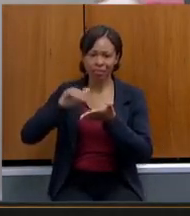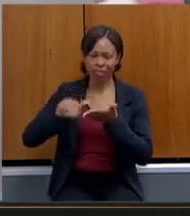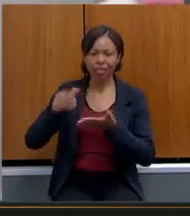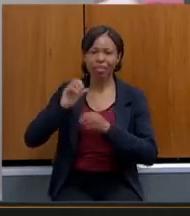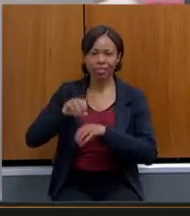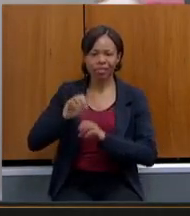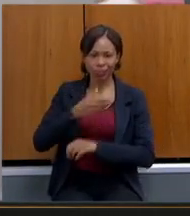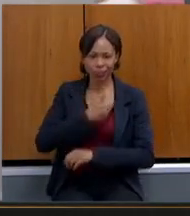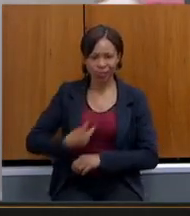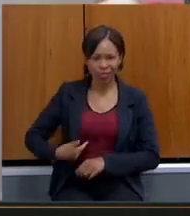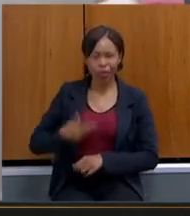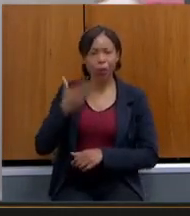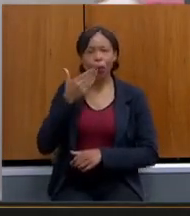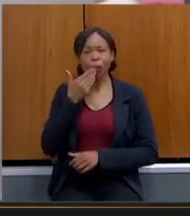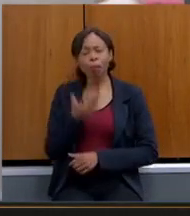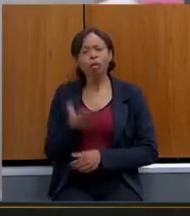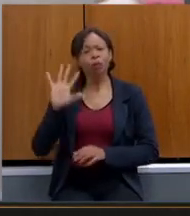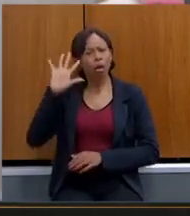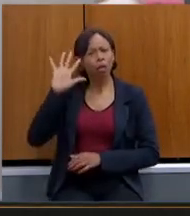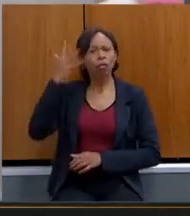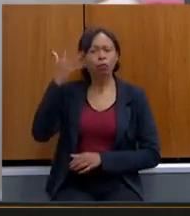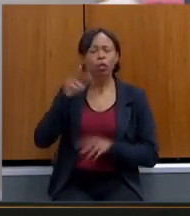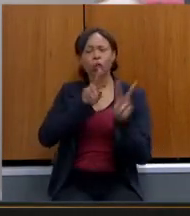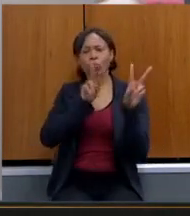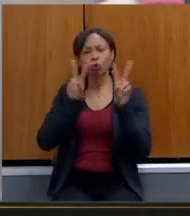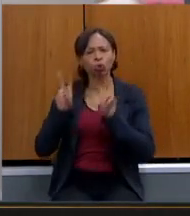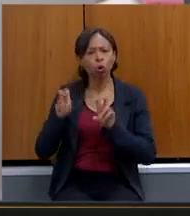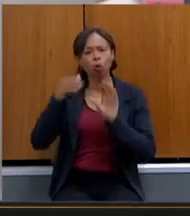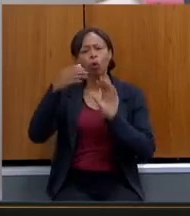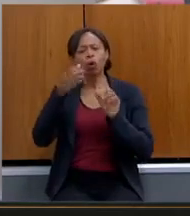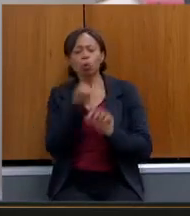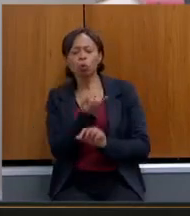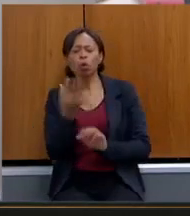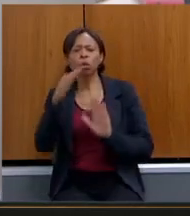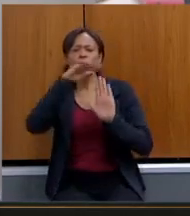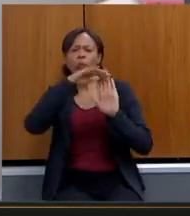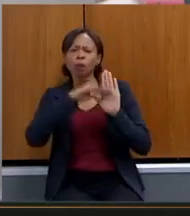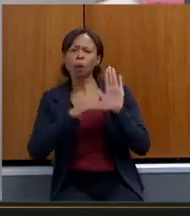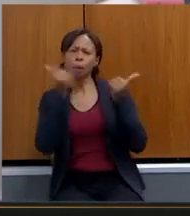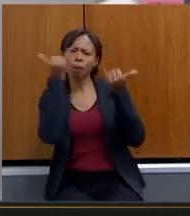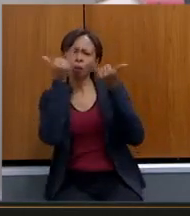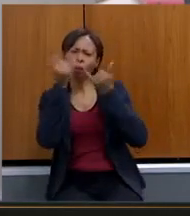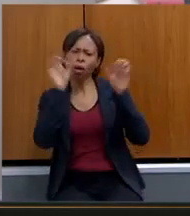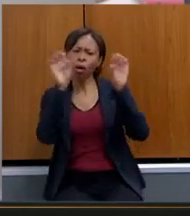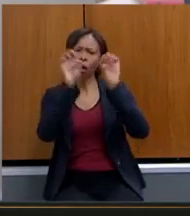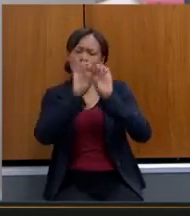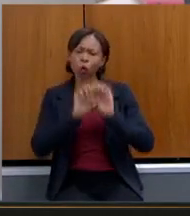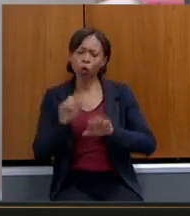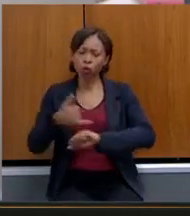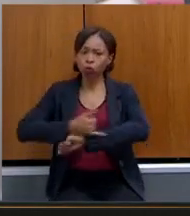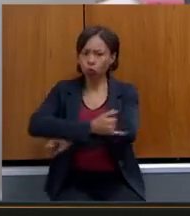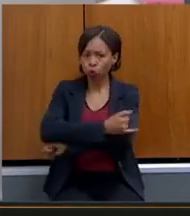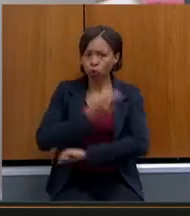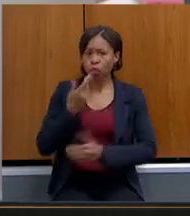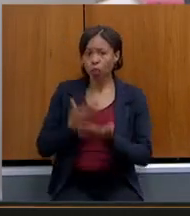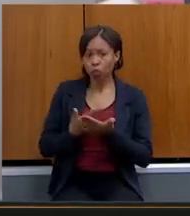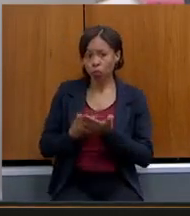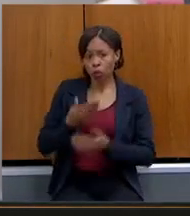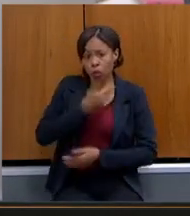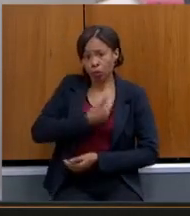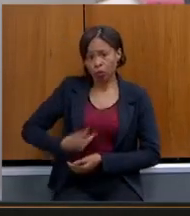de estado da o pedido de providências sobre os dados relativos à infraestrutura das escolas estaduais